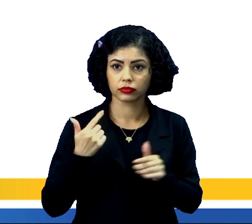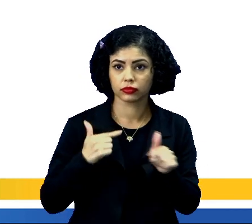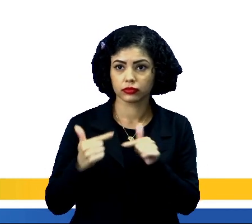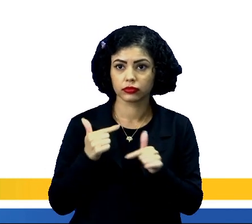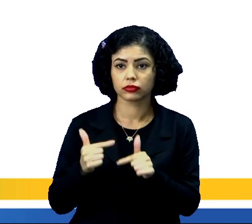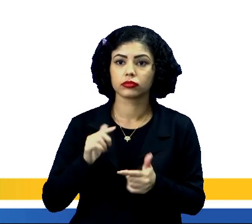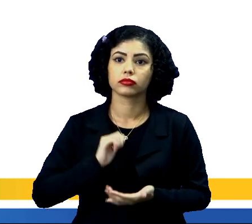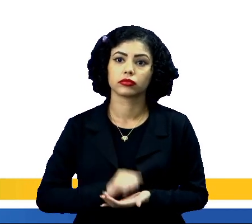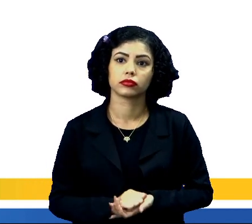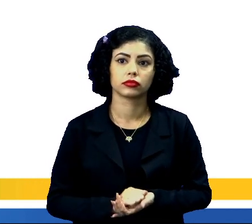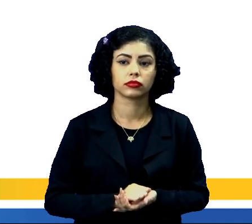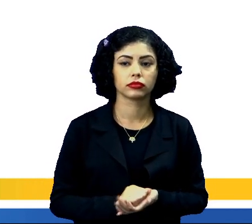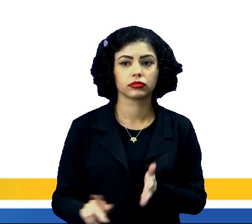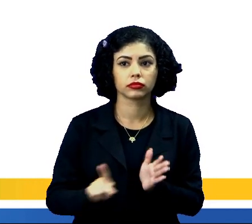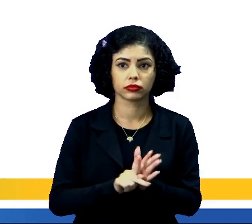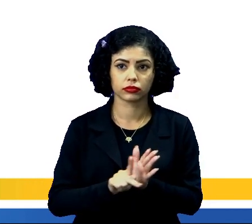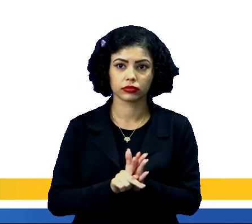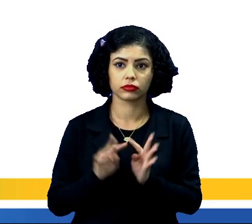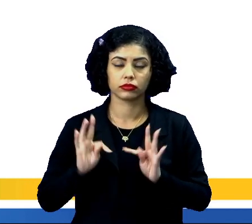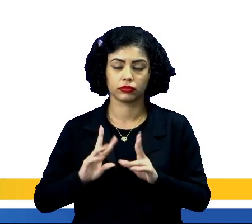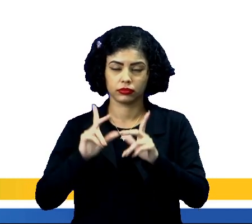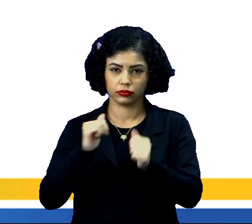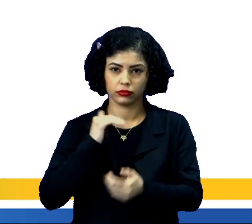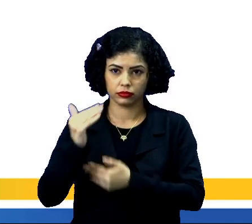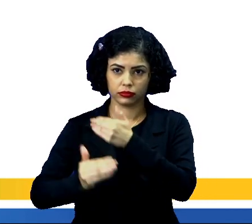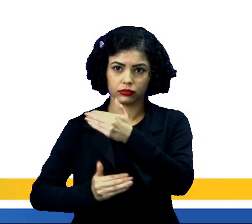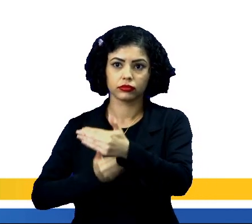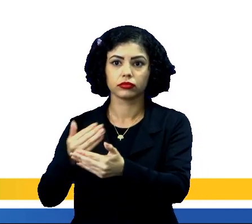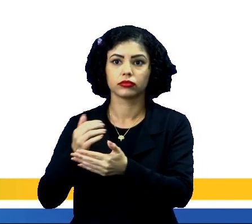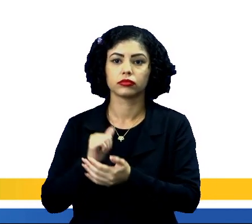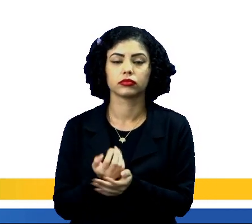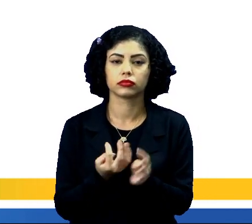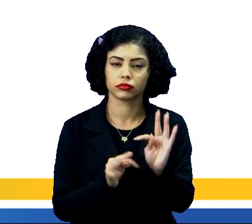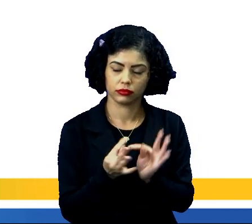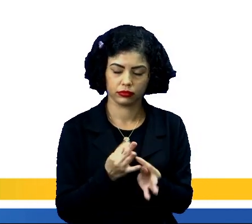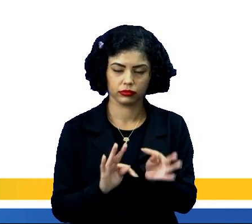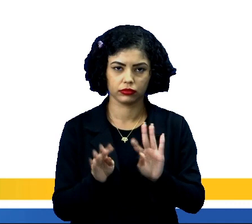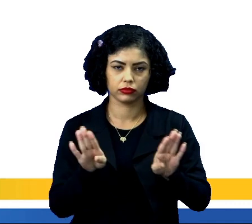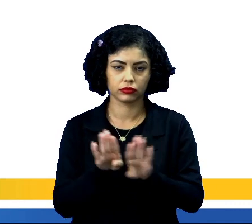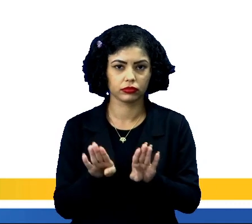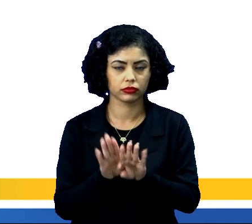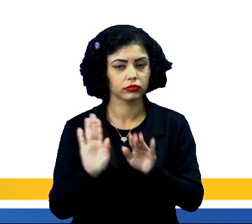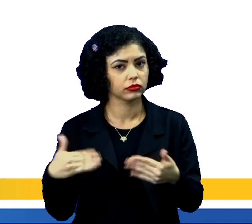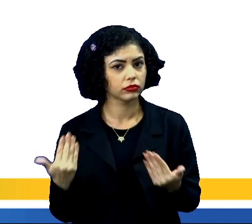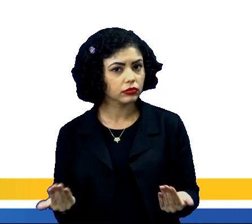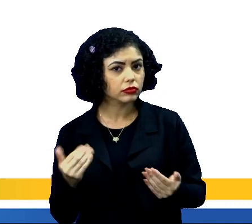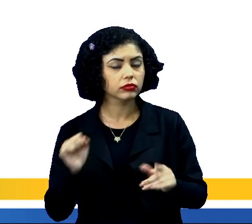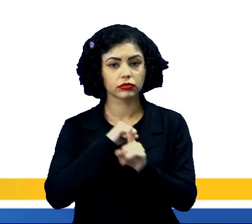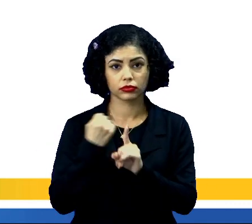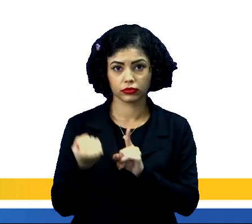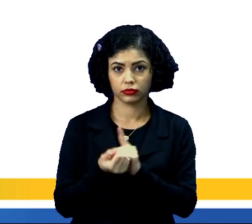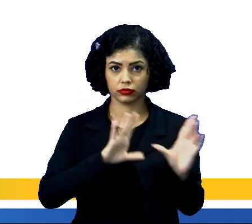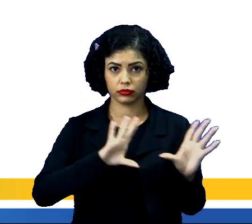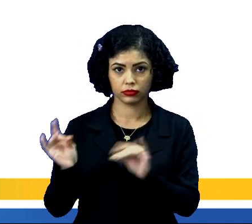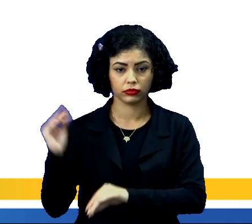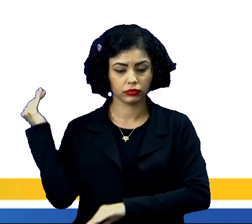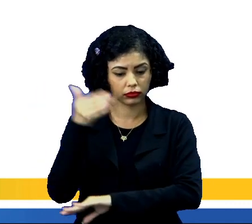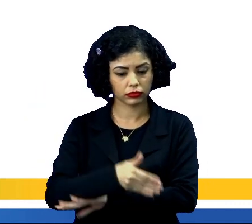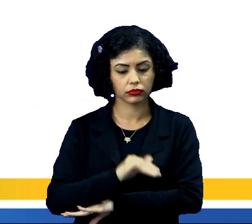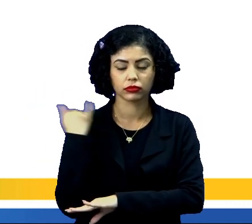trabalho cartográfico é proveniente de todas as evoluções tecnológicas ao qual a sociedade vem